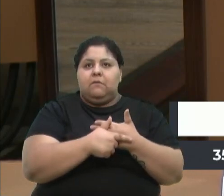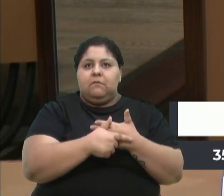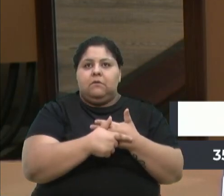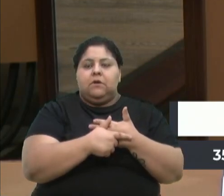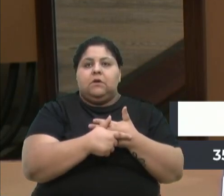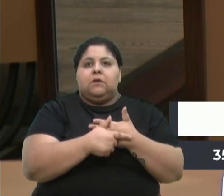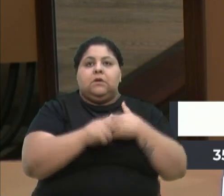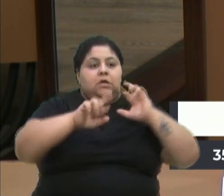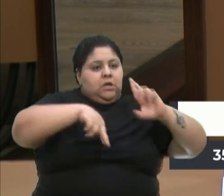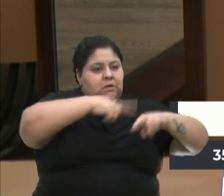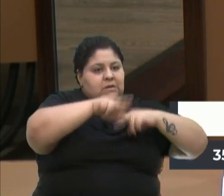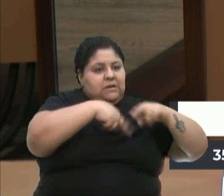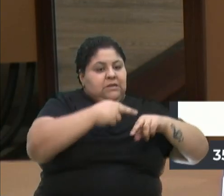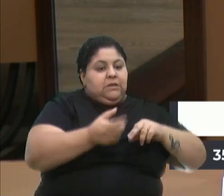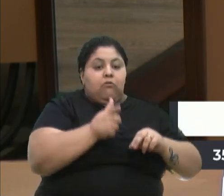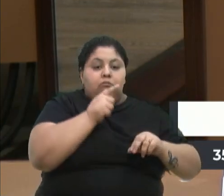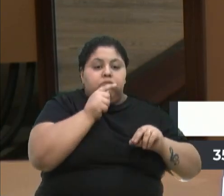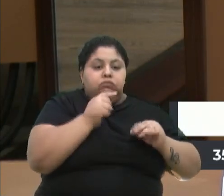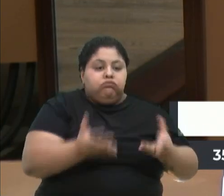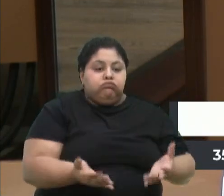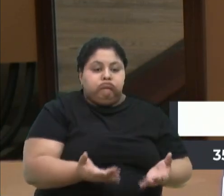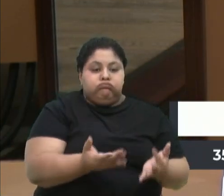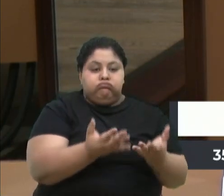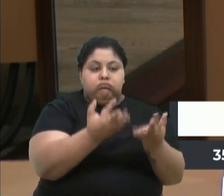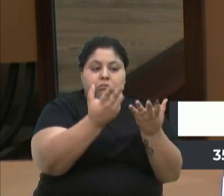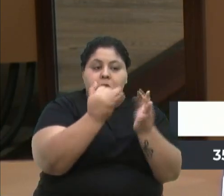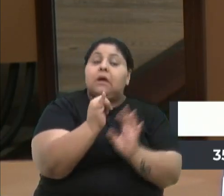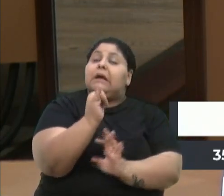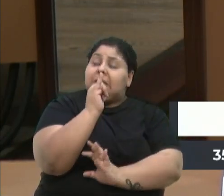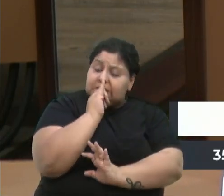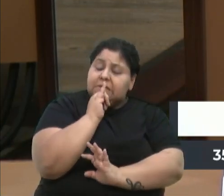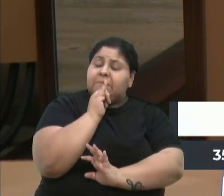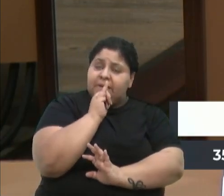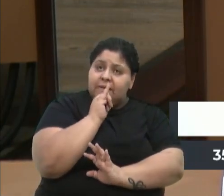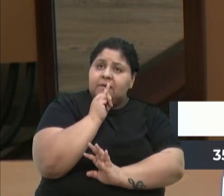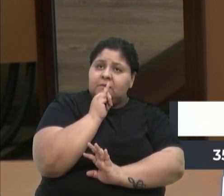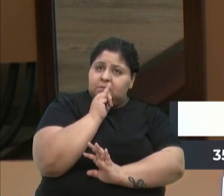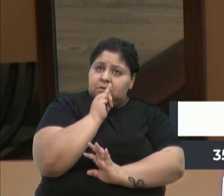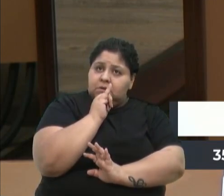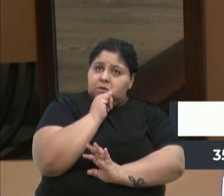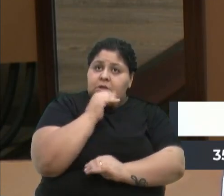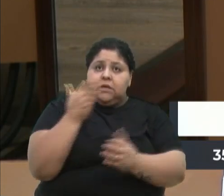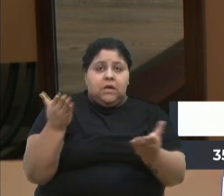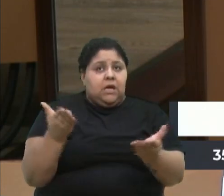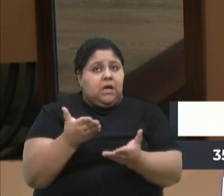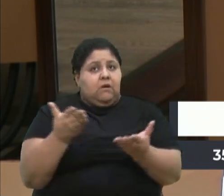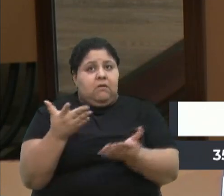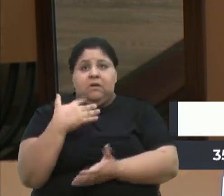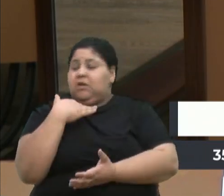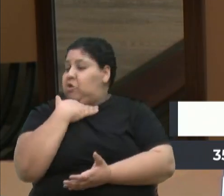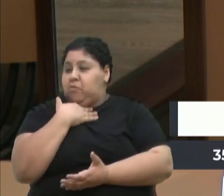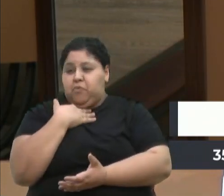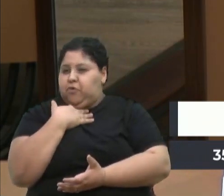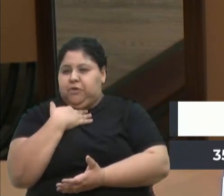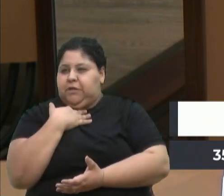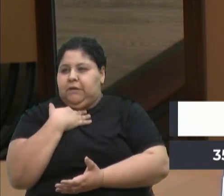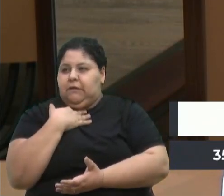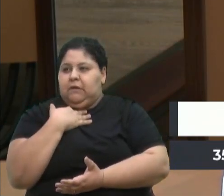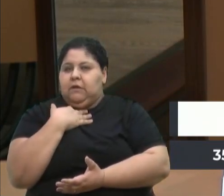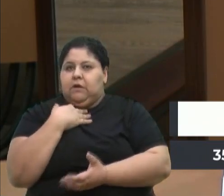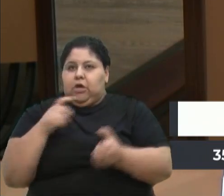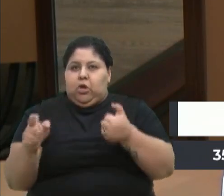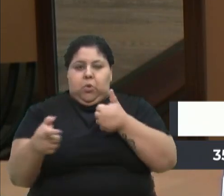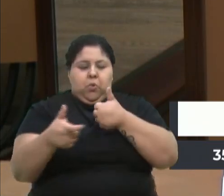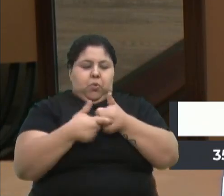relação às enchentes, ele fez de forma exemplar. Agora, ele não poder curtir a vida, ir para um show,